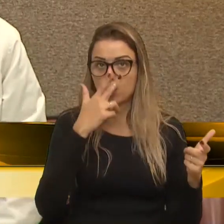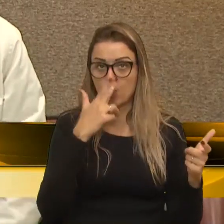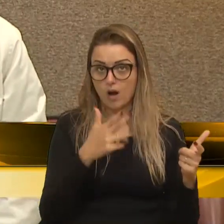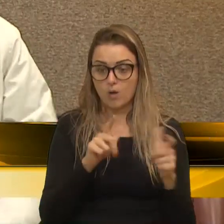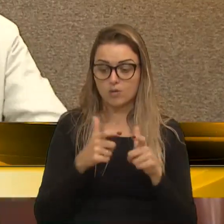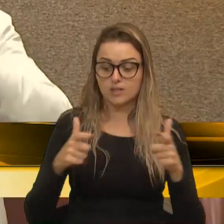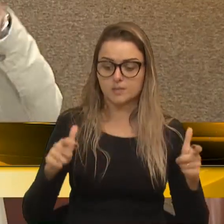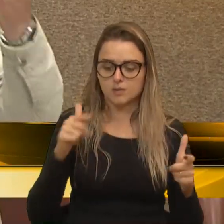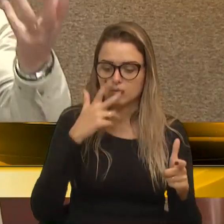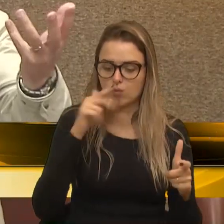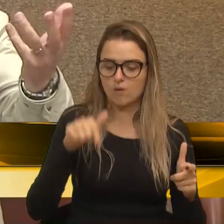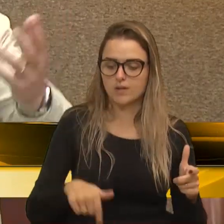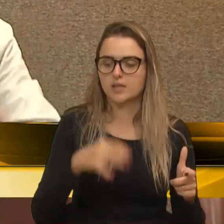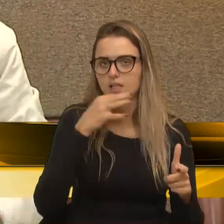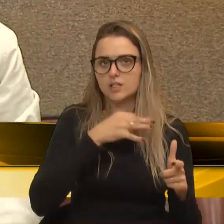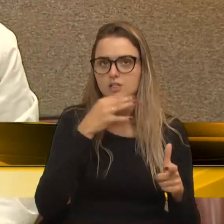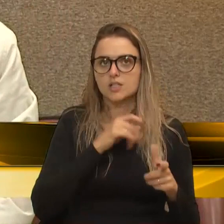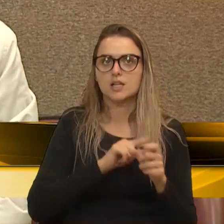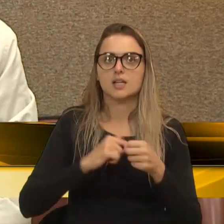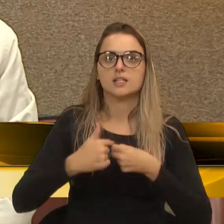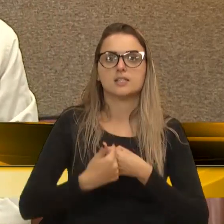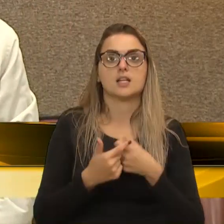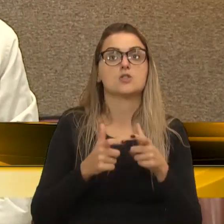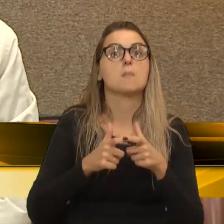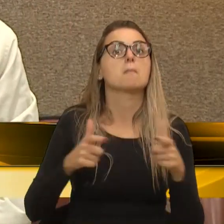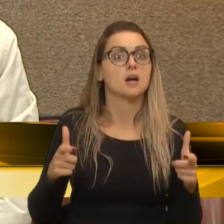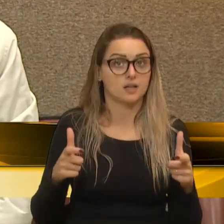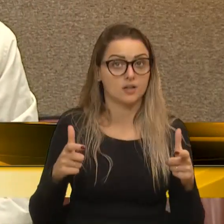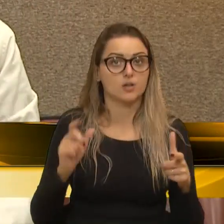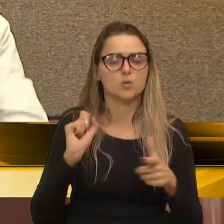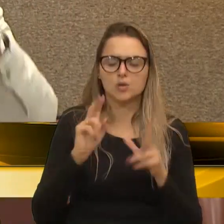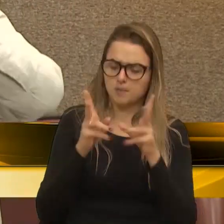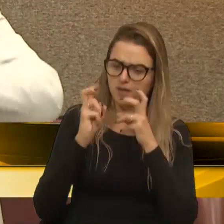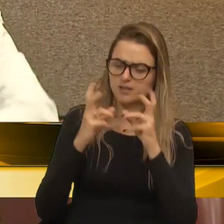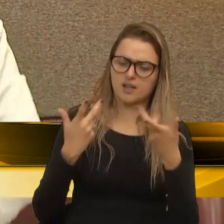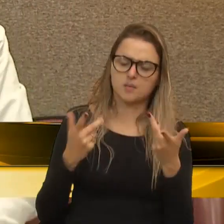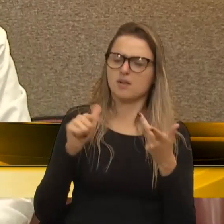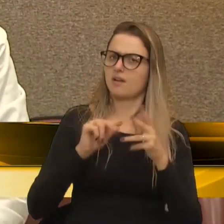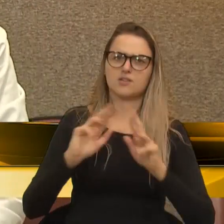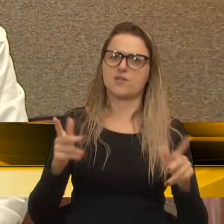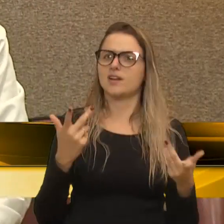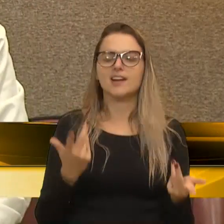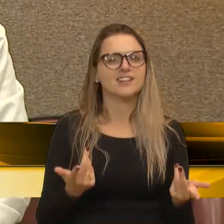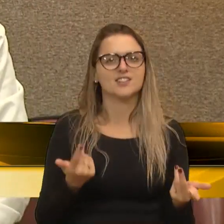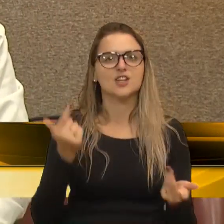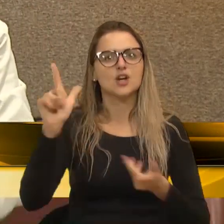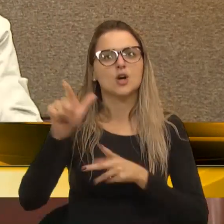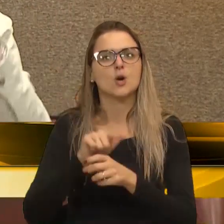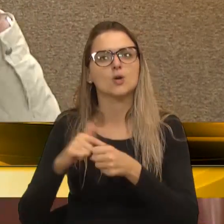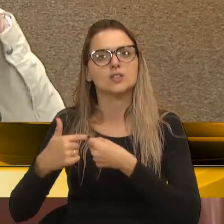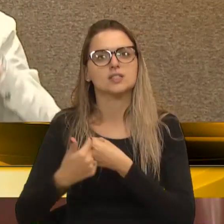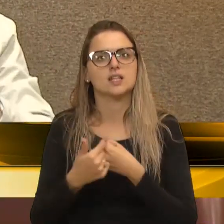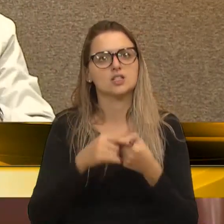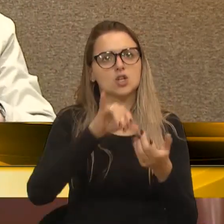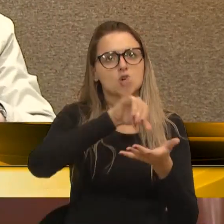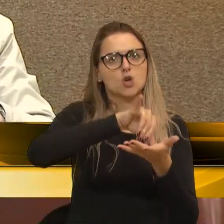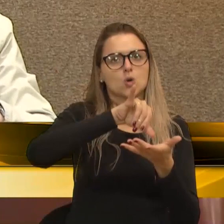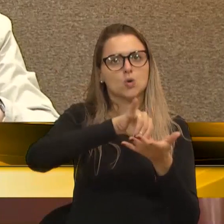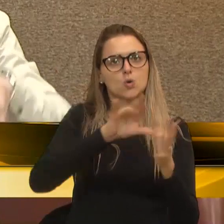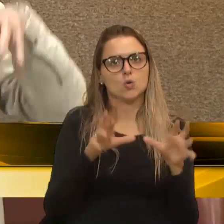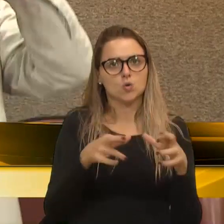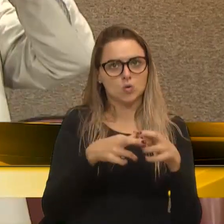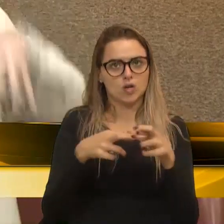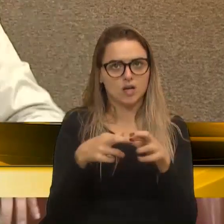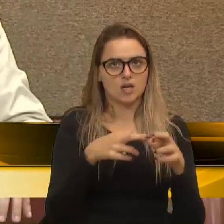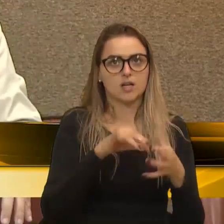que Caxias do Sul e cidades muito maiores, o que nós percebemos é justamente o contrário. Os centros urbanos